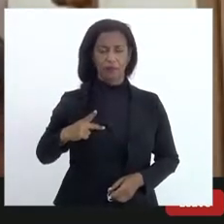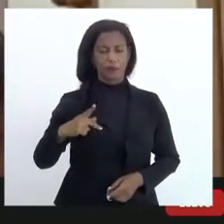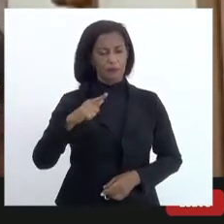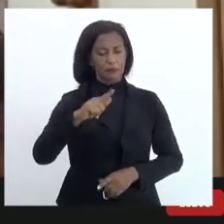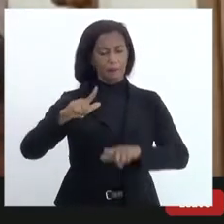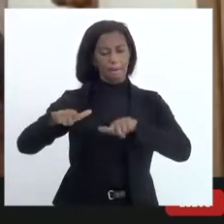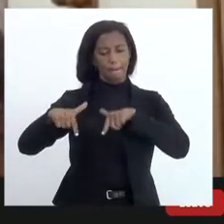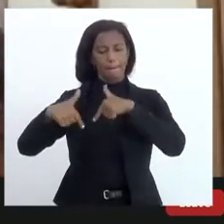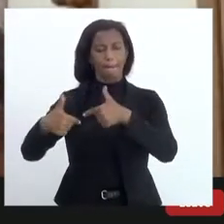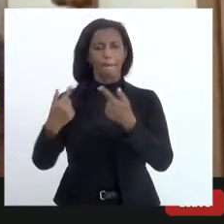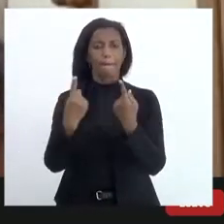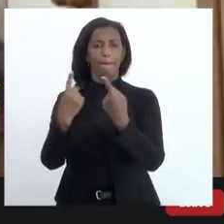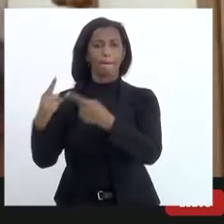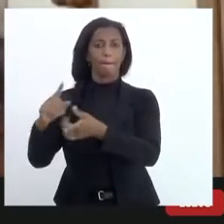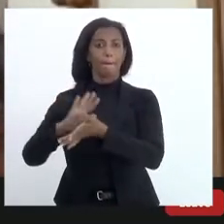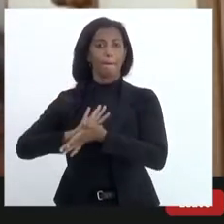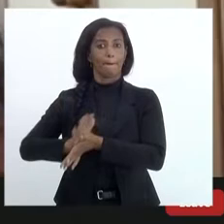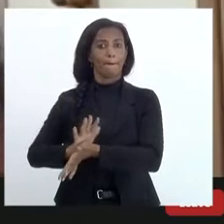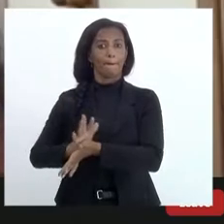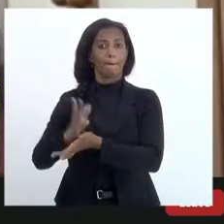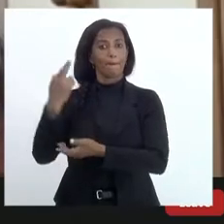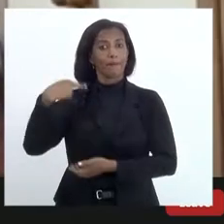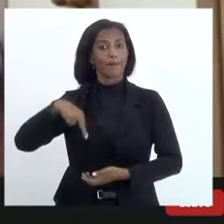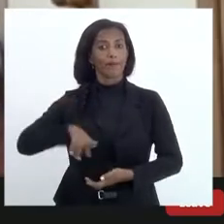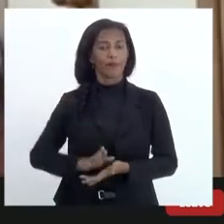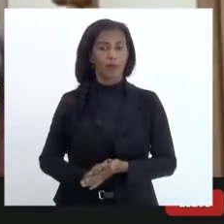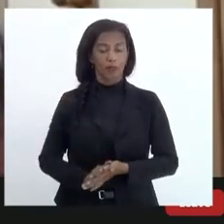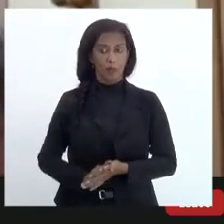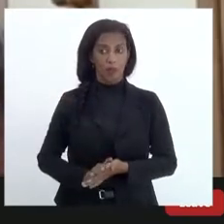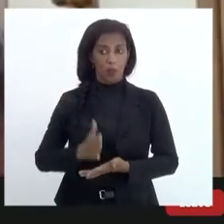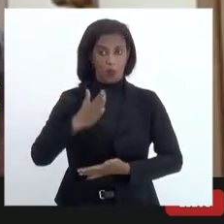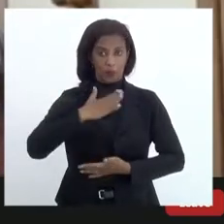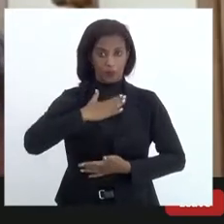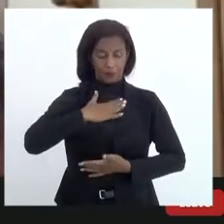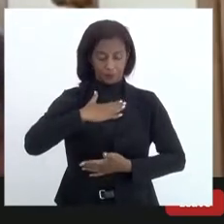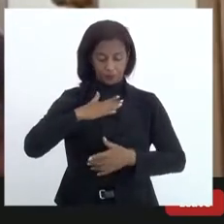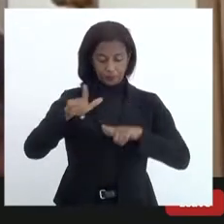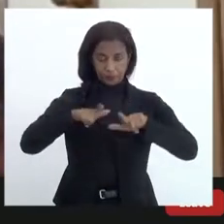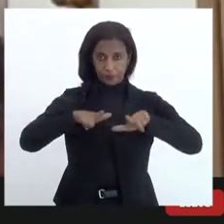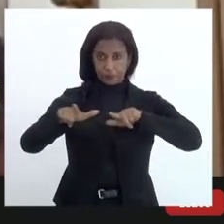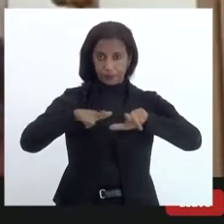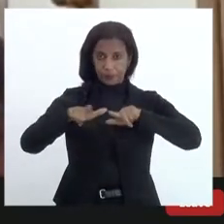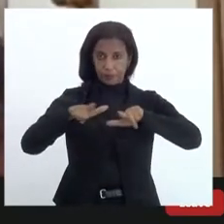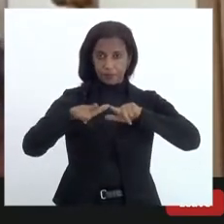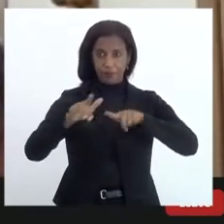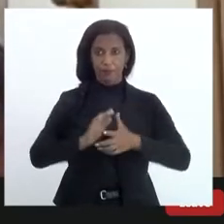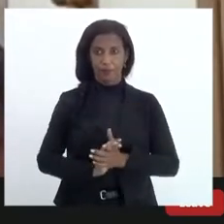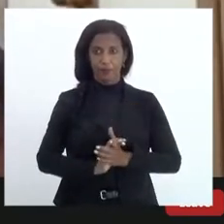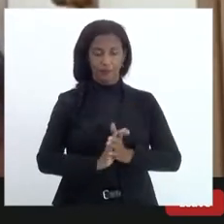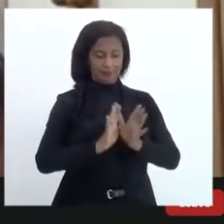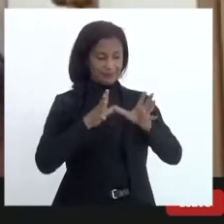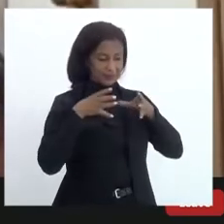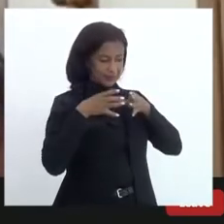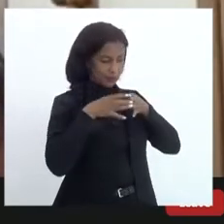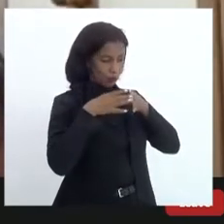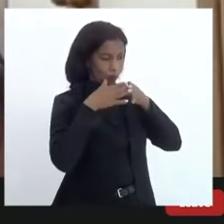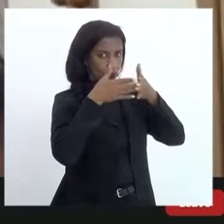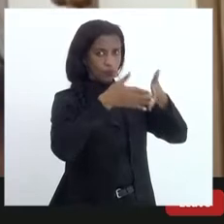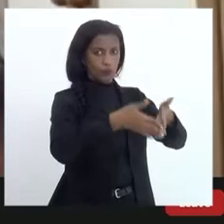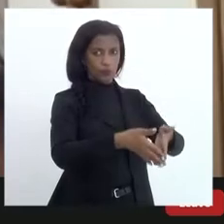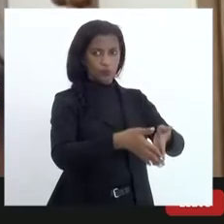no combate ao racismo religioso. No caso, assim, o meu trabalho, né, no NUCORA, que é